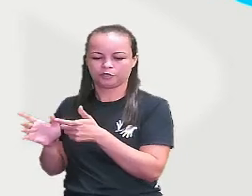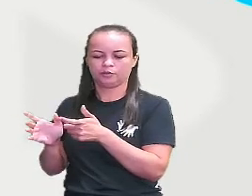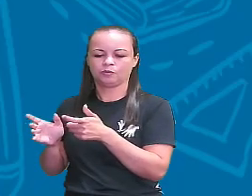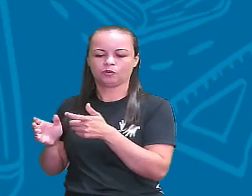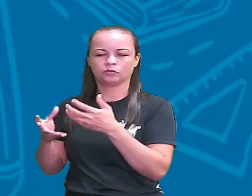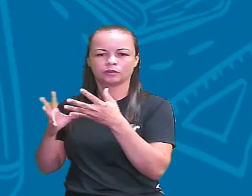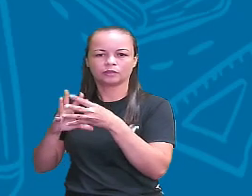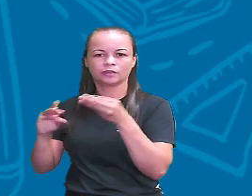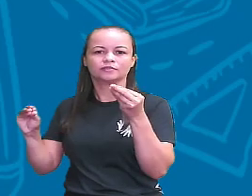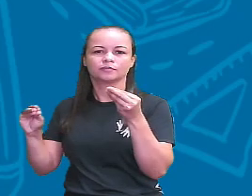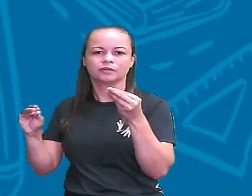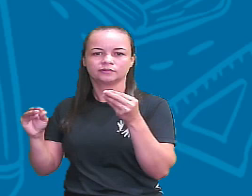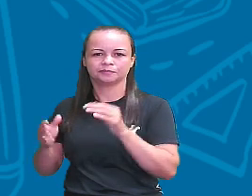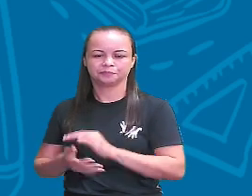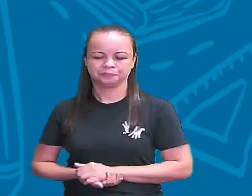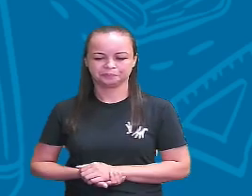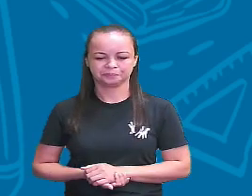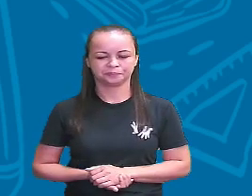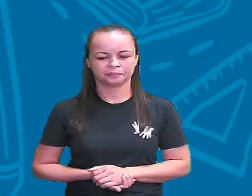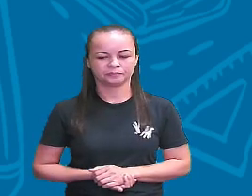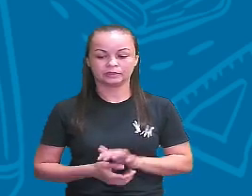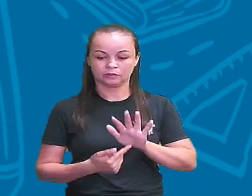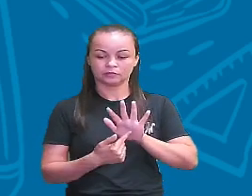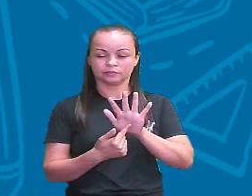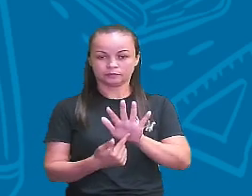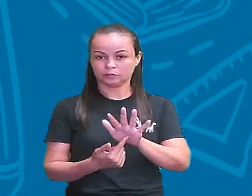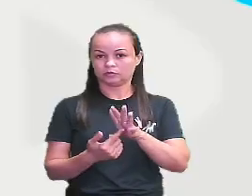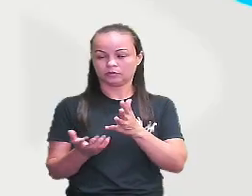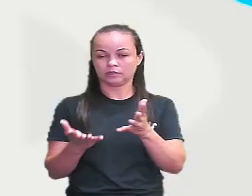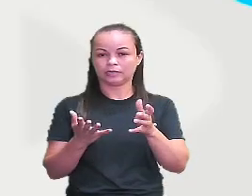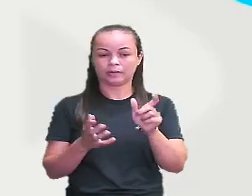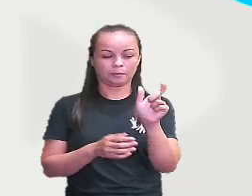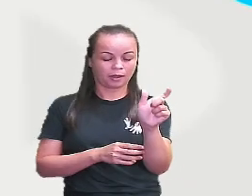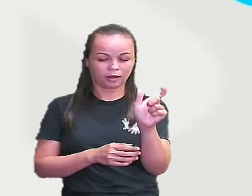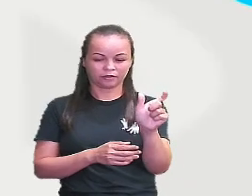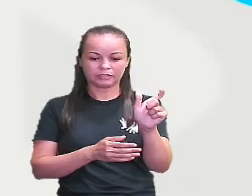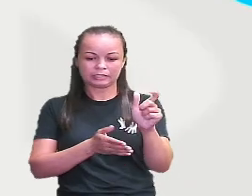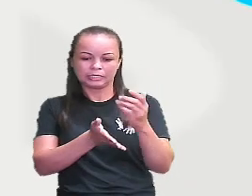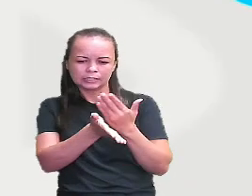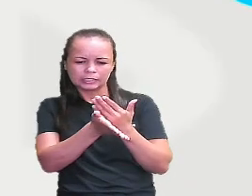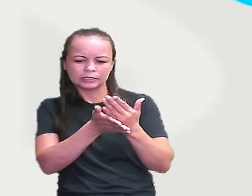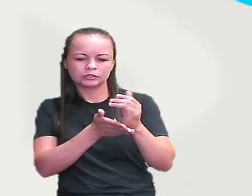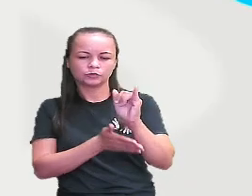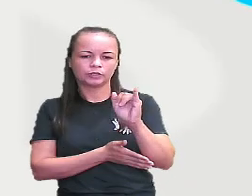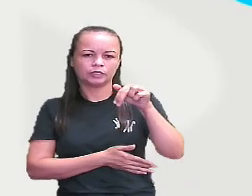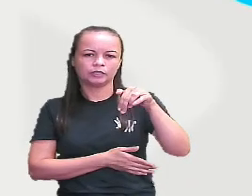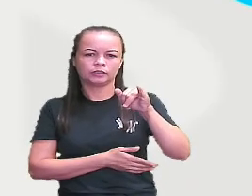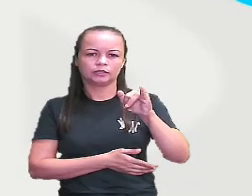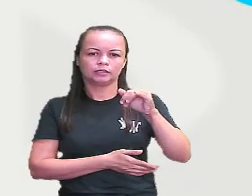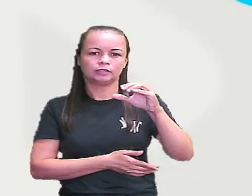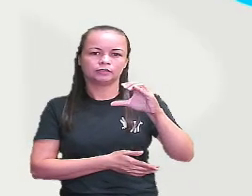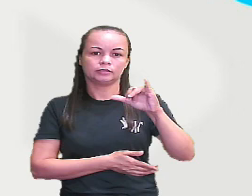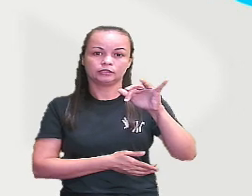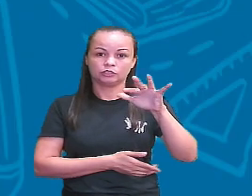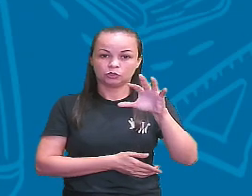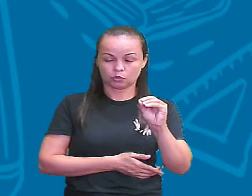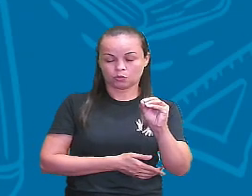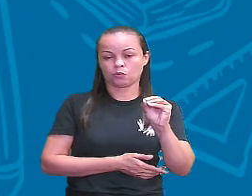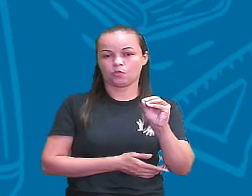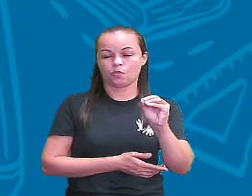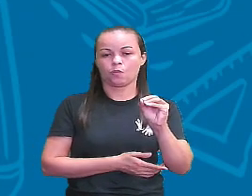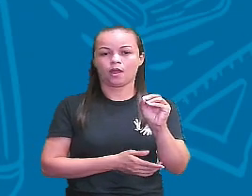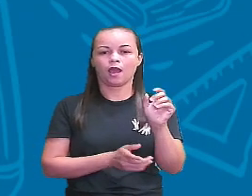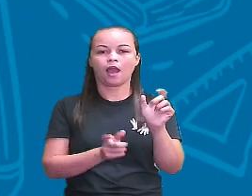também antônimos. Quero só destacar ali que na palavrinha início, tá? A sílaba tônica é o ni, portanto o